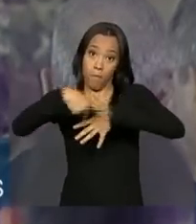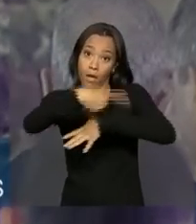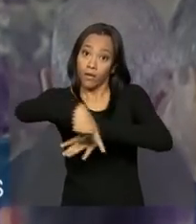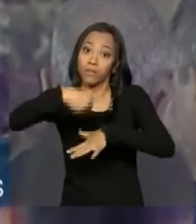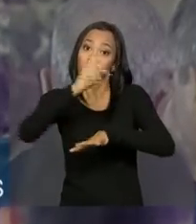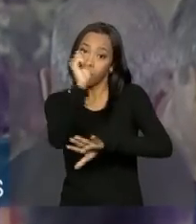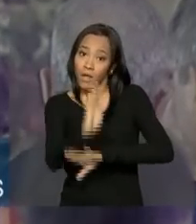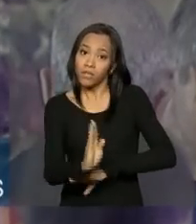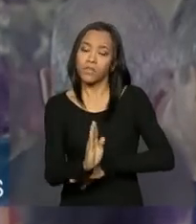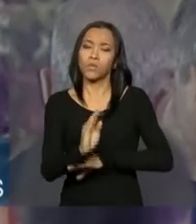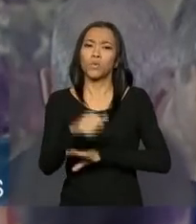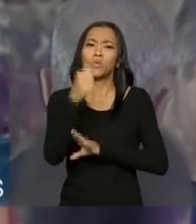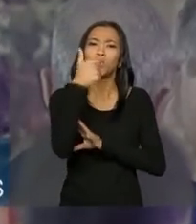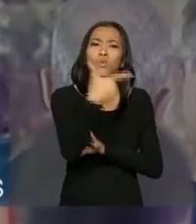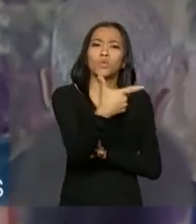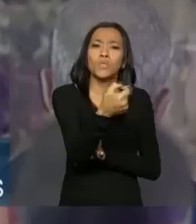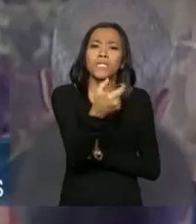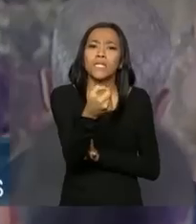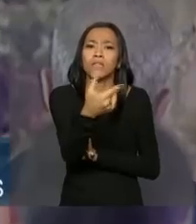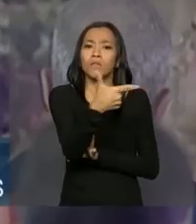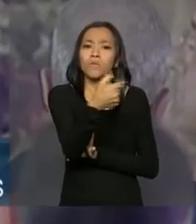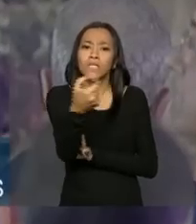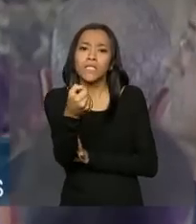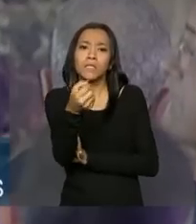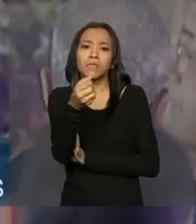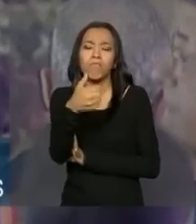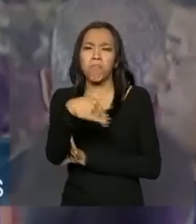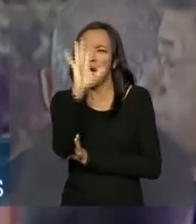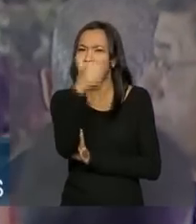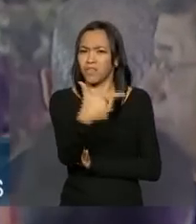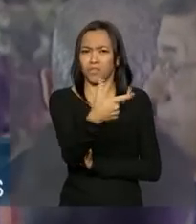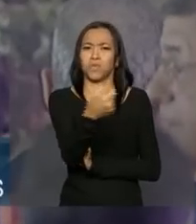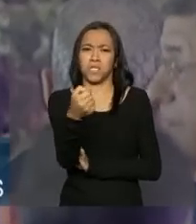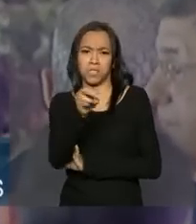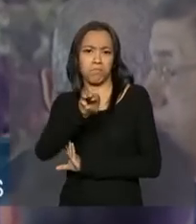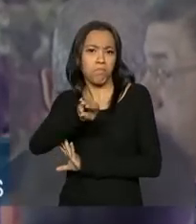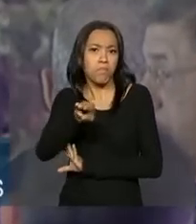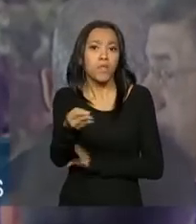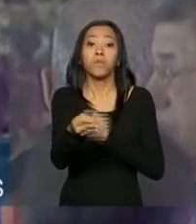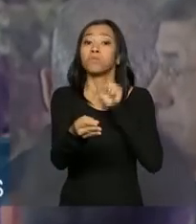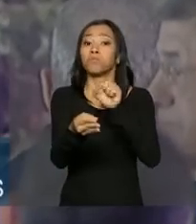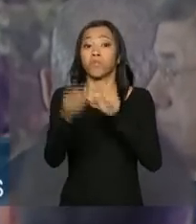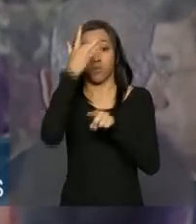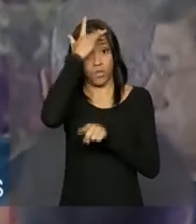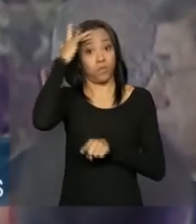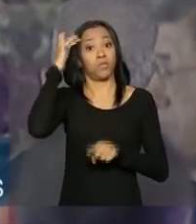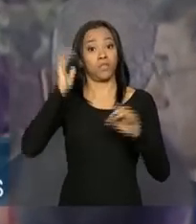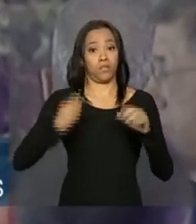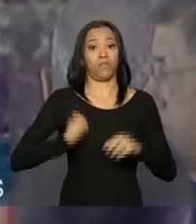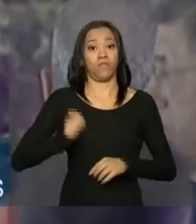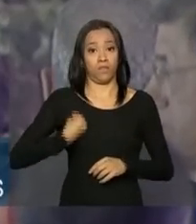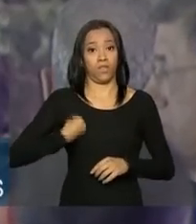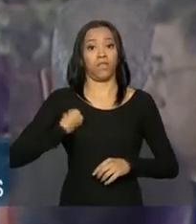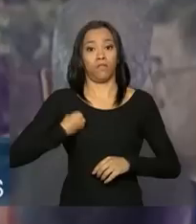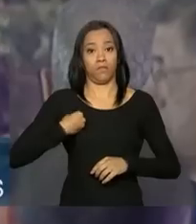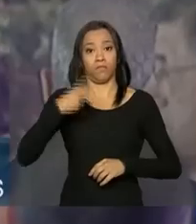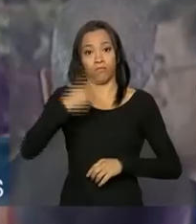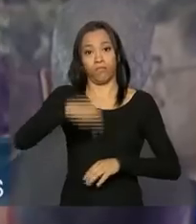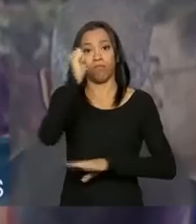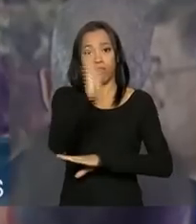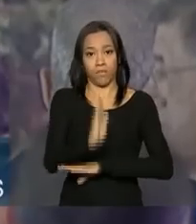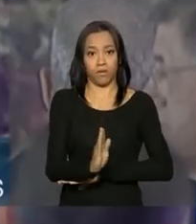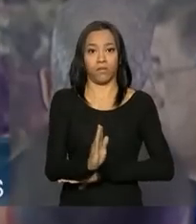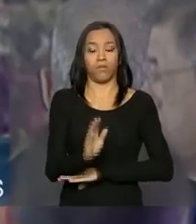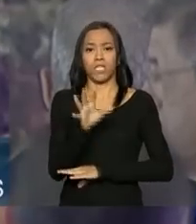como um país de 200 milhões, mais de 200 milhões de pessoas e um imenso território.